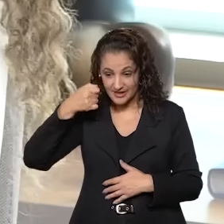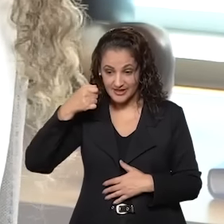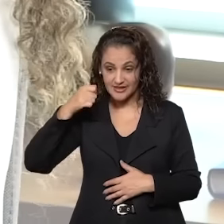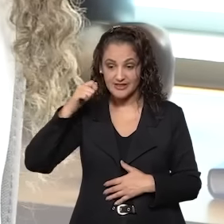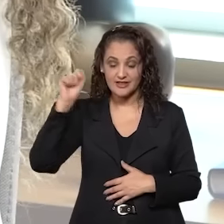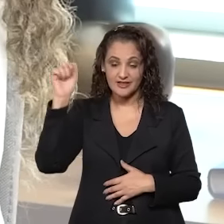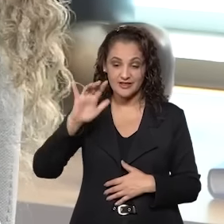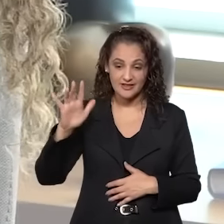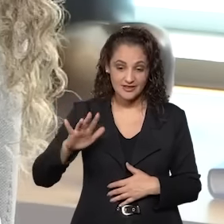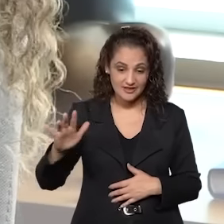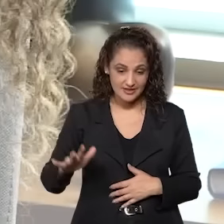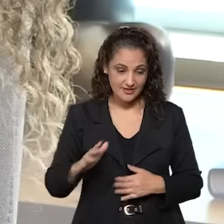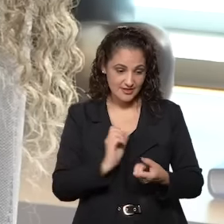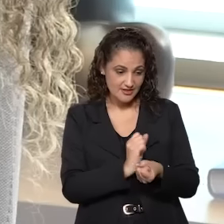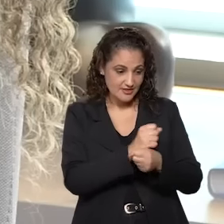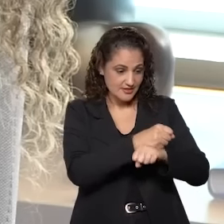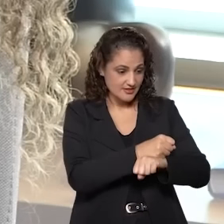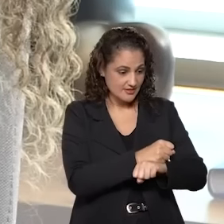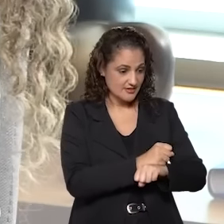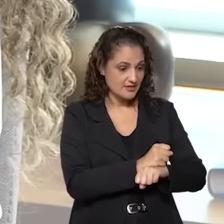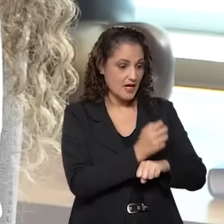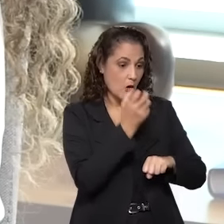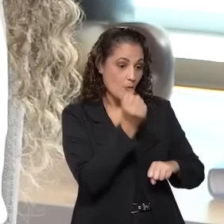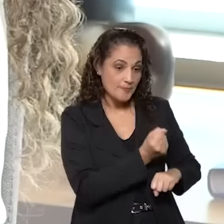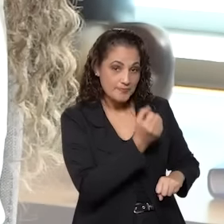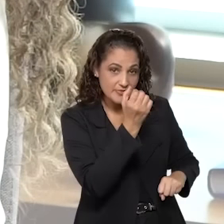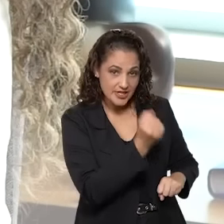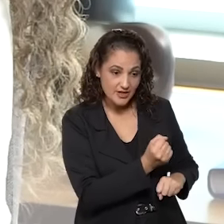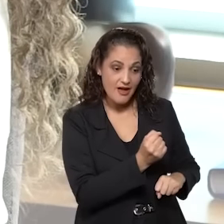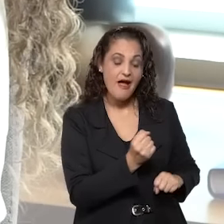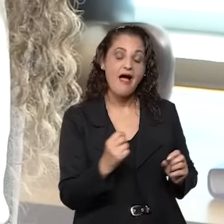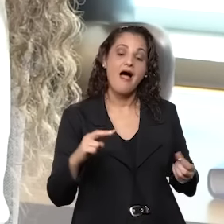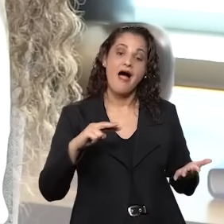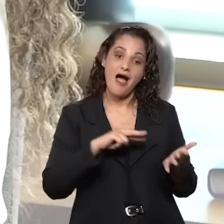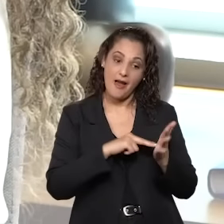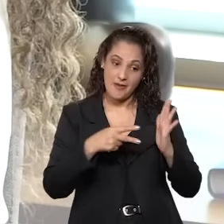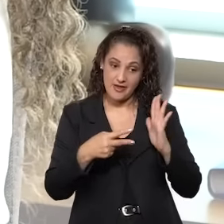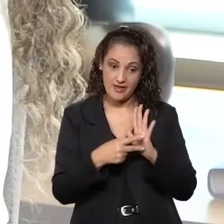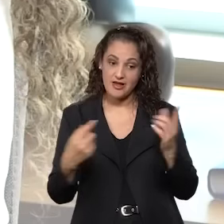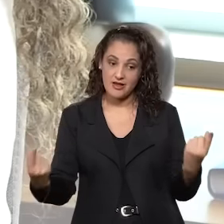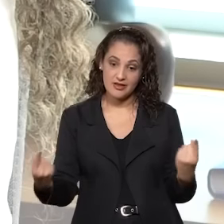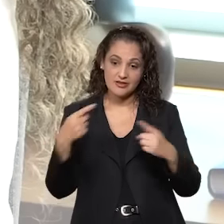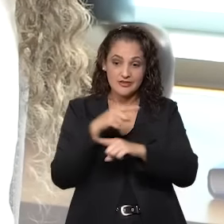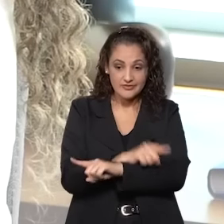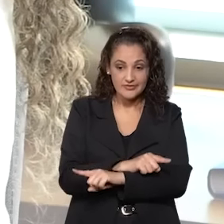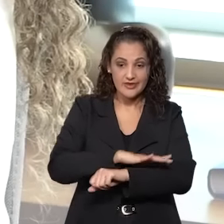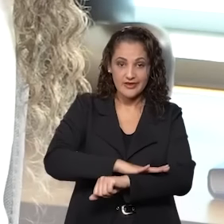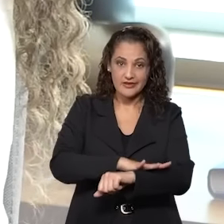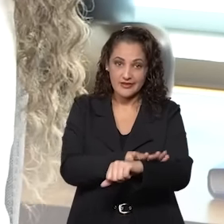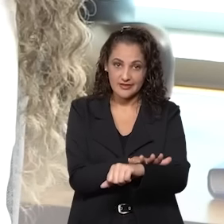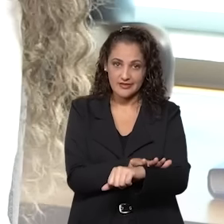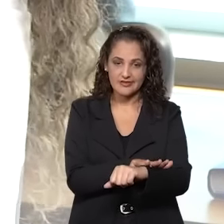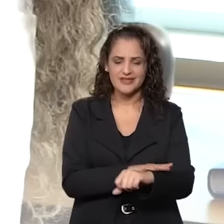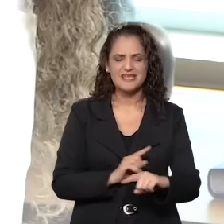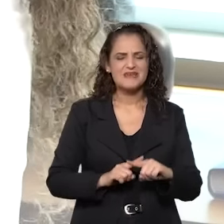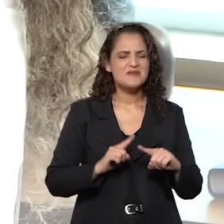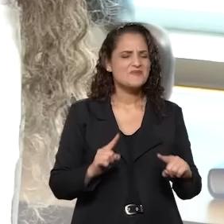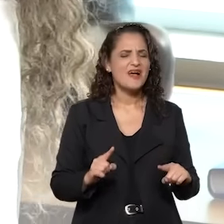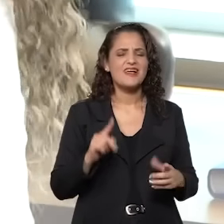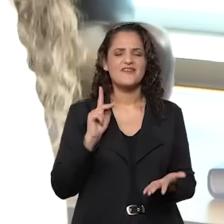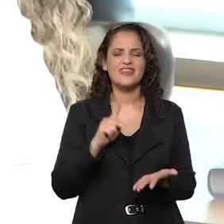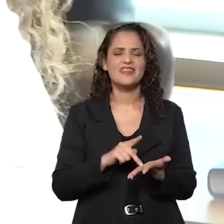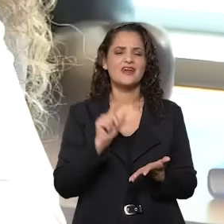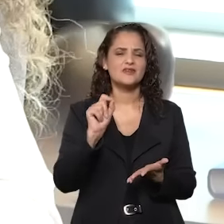sim a gente poderia falar né de racismo reverso a realidade é que muitas vezes acho que as pessoas confundem os termos né quando a gente fala de